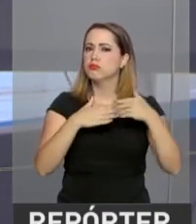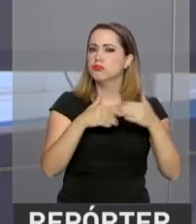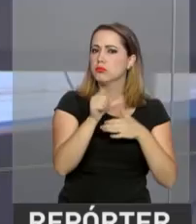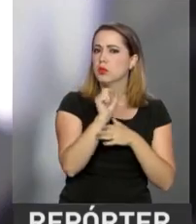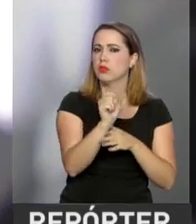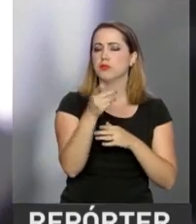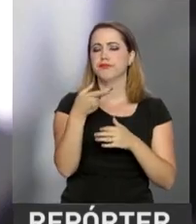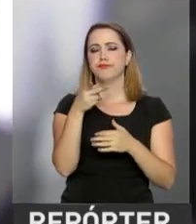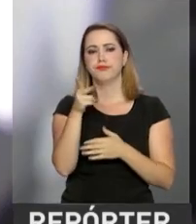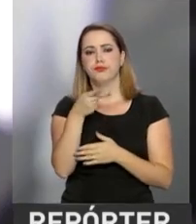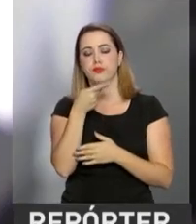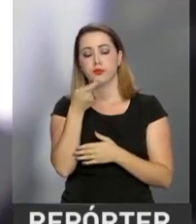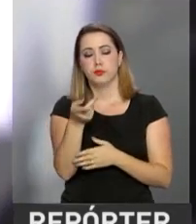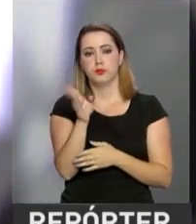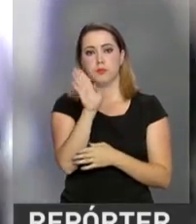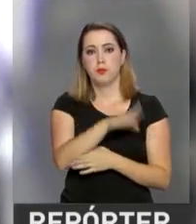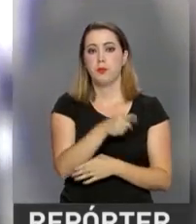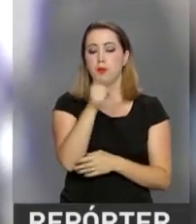cidadão.